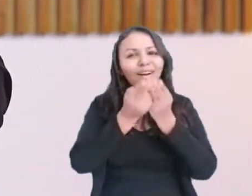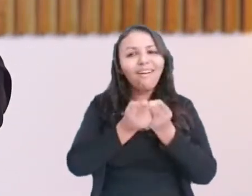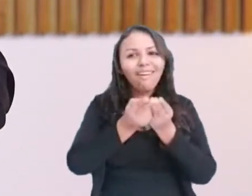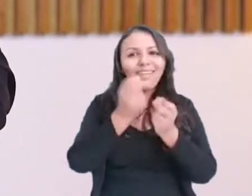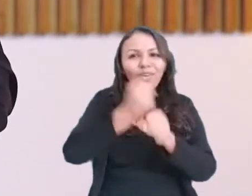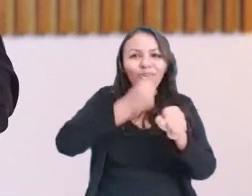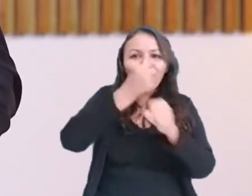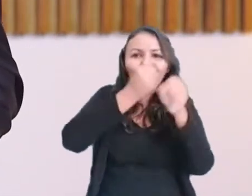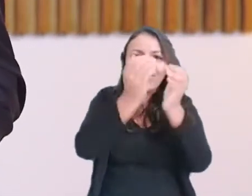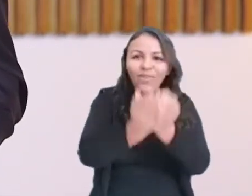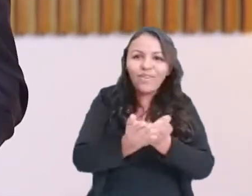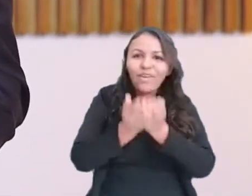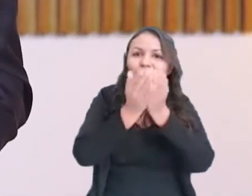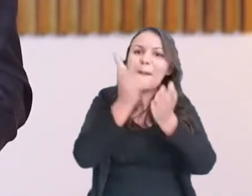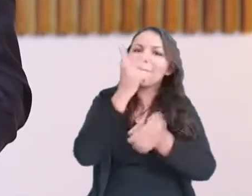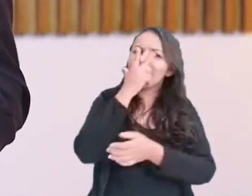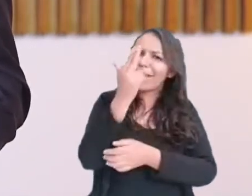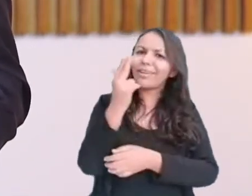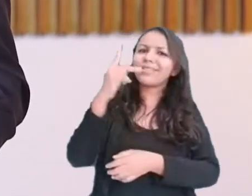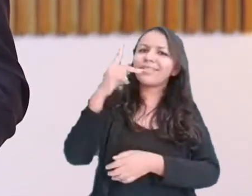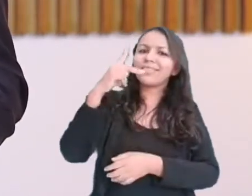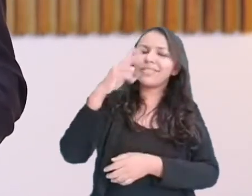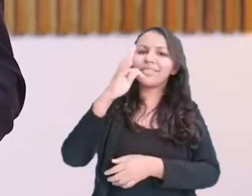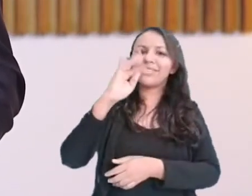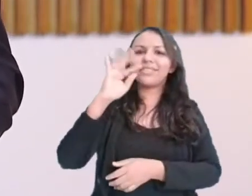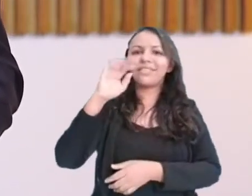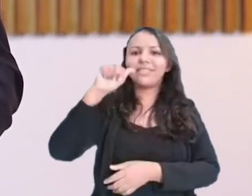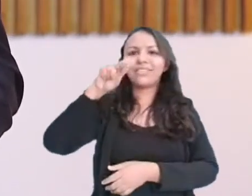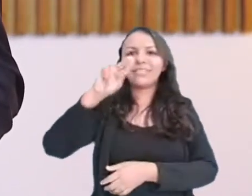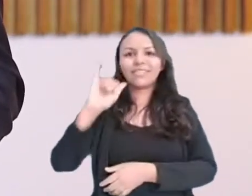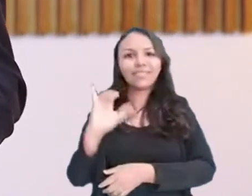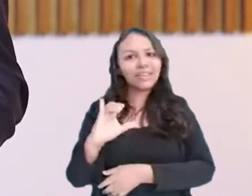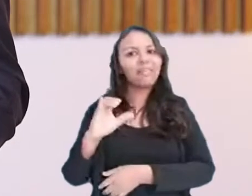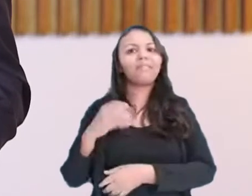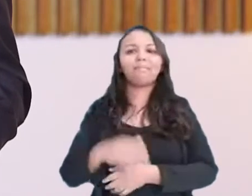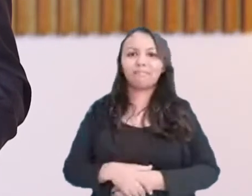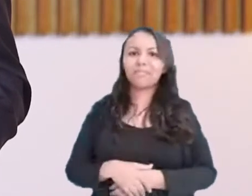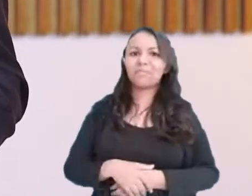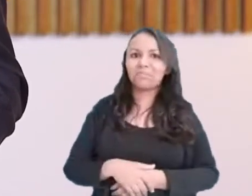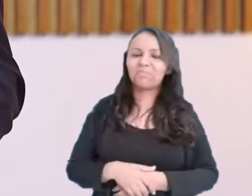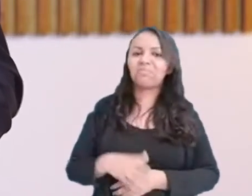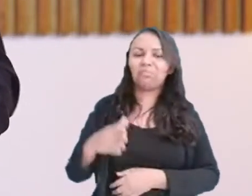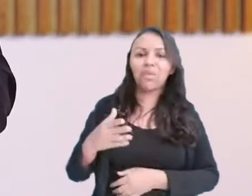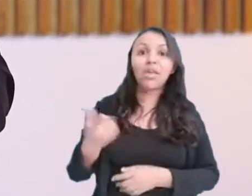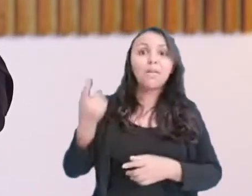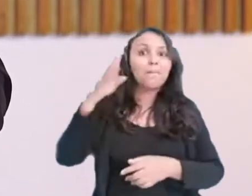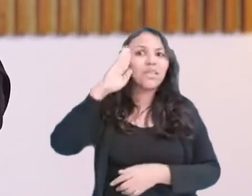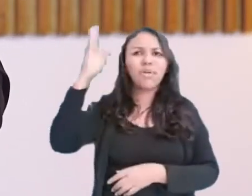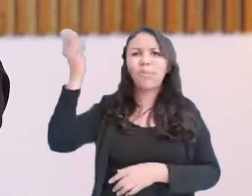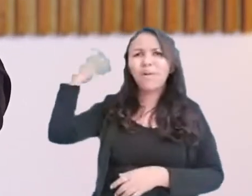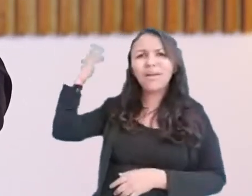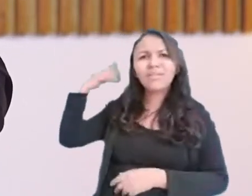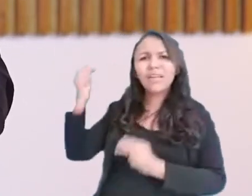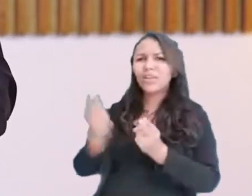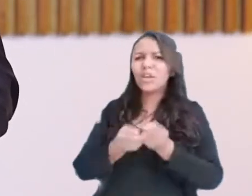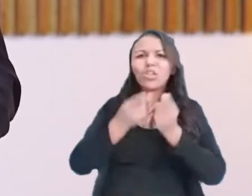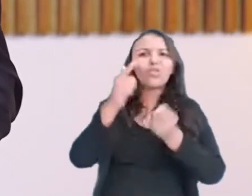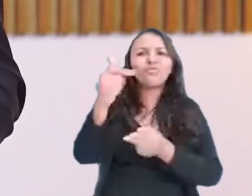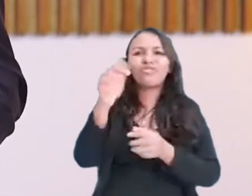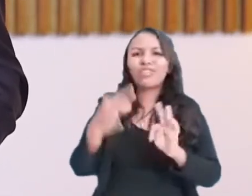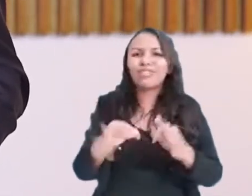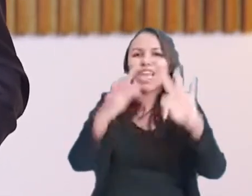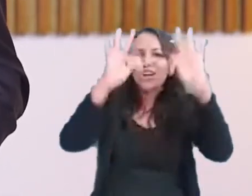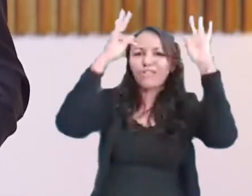era para qualquer um. E especialmente naquela época que não havia ferramentas elétricas e não havia toda a tecnologia que nós temos hoje para fazer